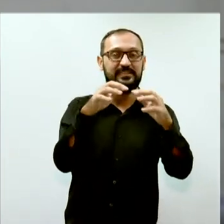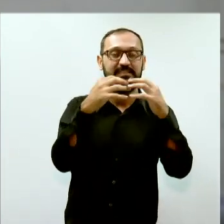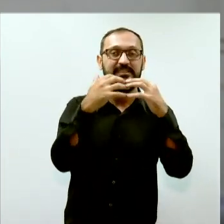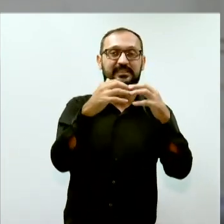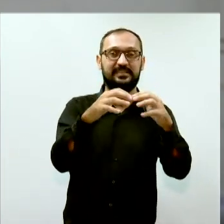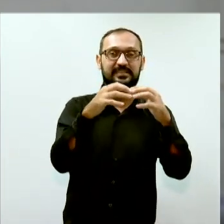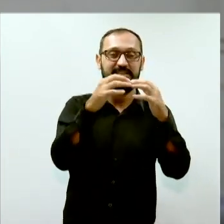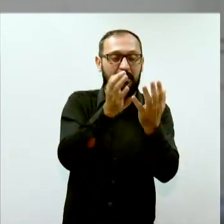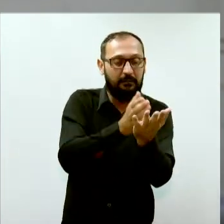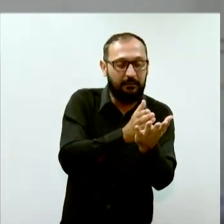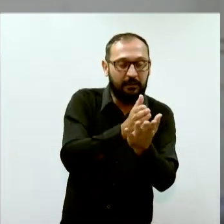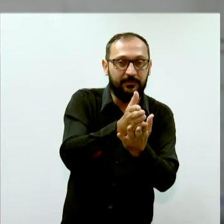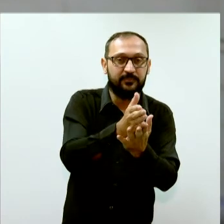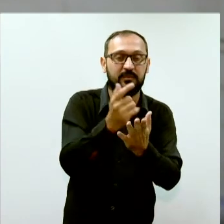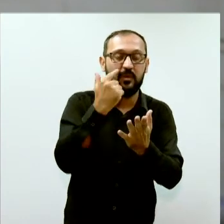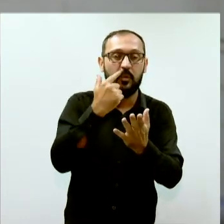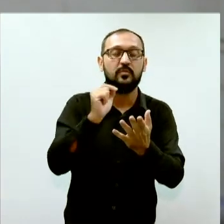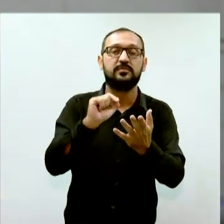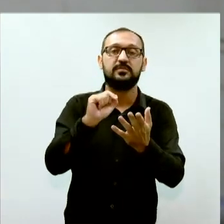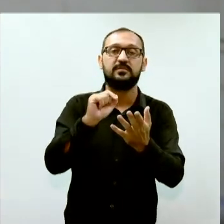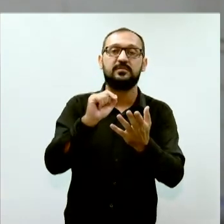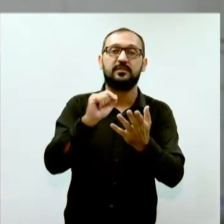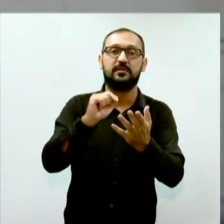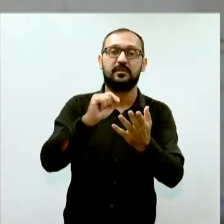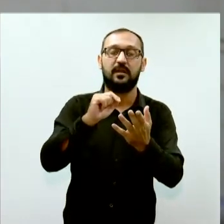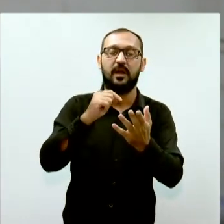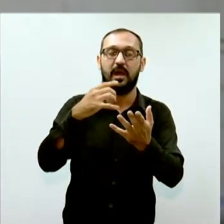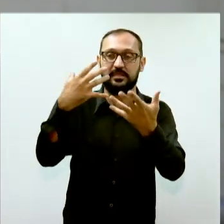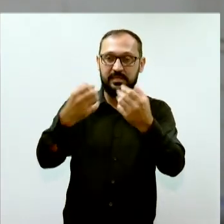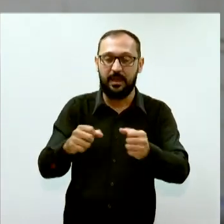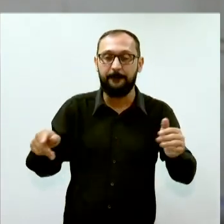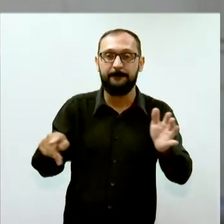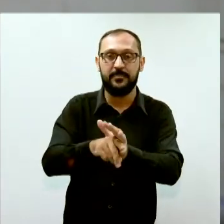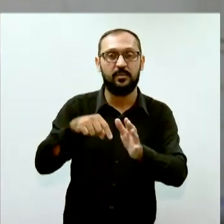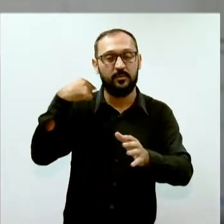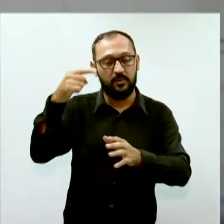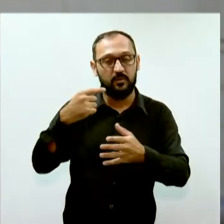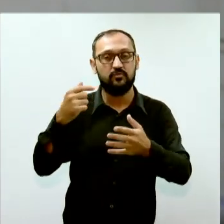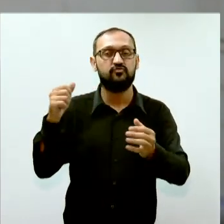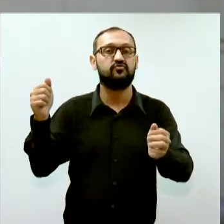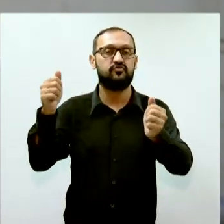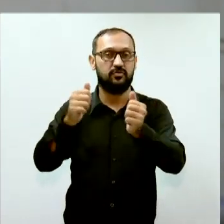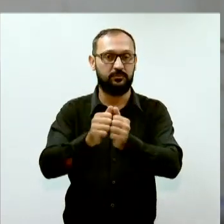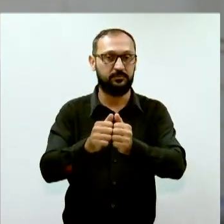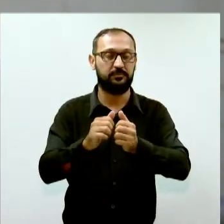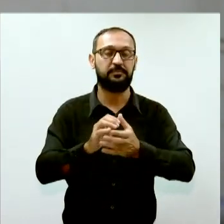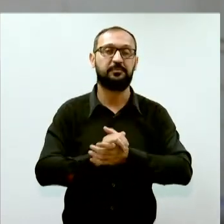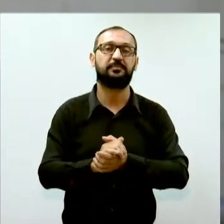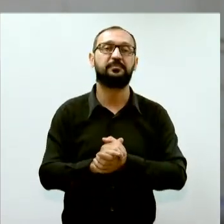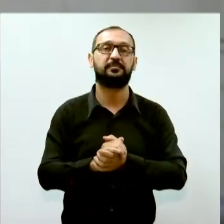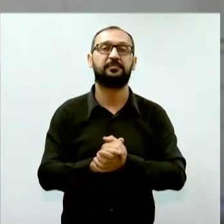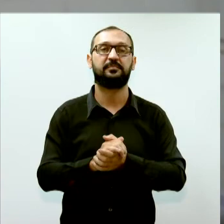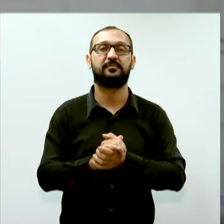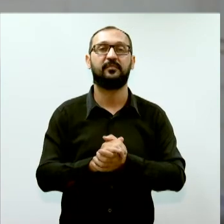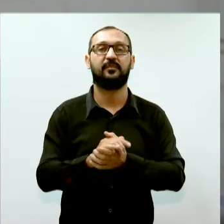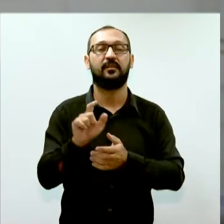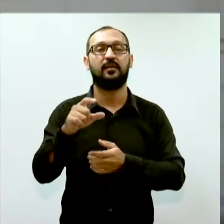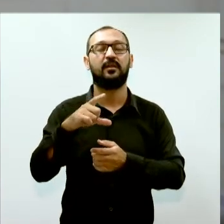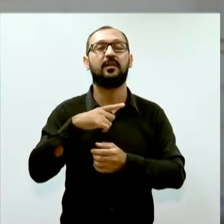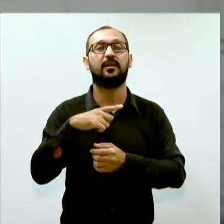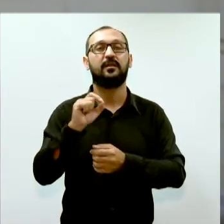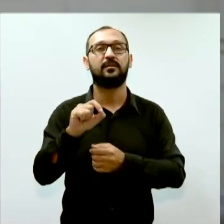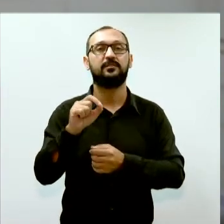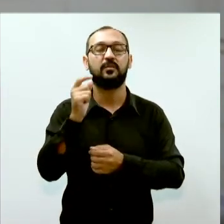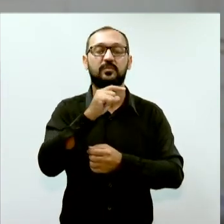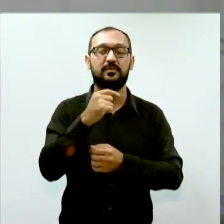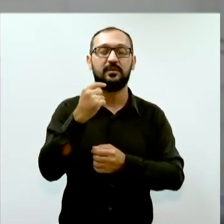nesse caminho você consegue abraçar a própria loucura, você consegue caminhar com a própria loucura, é